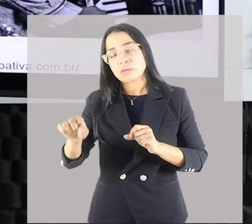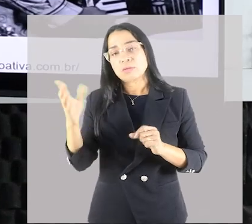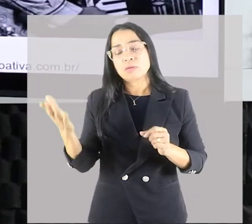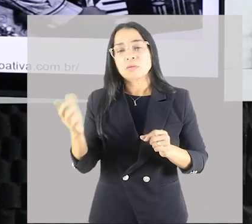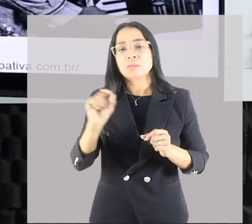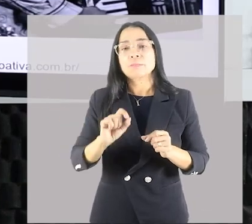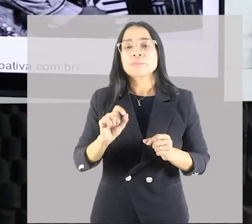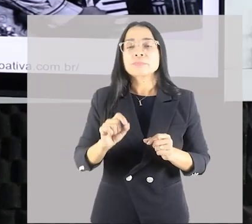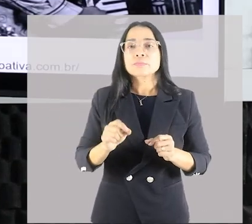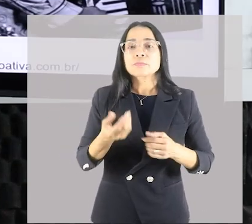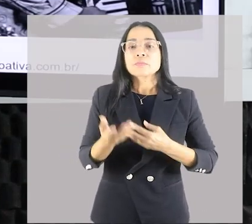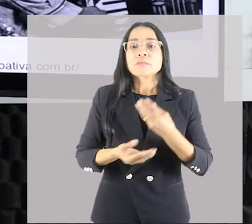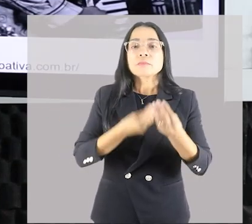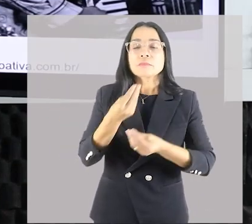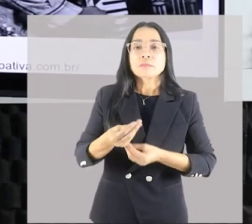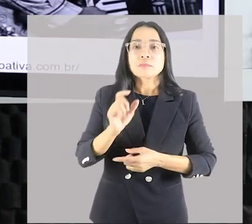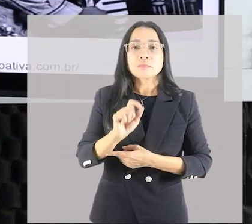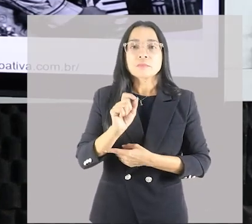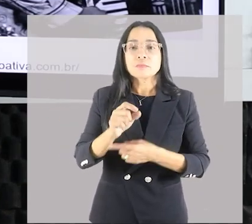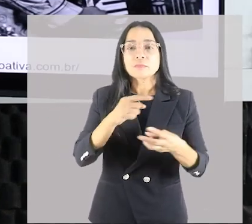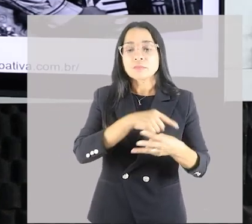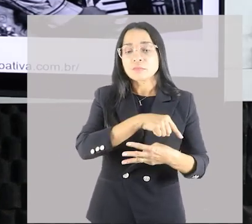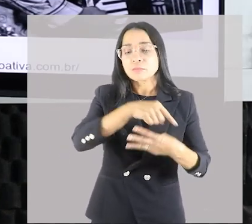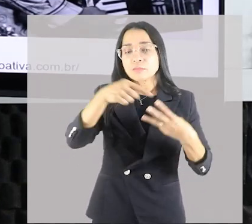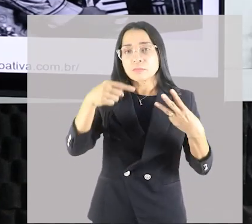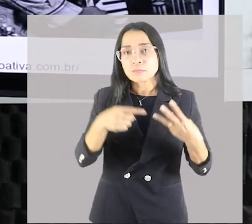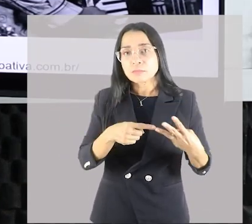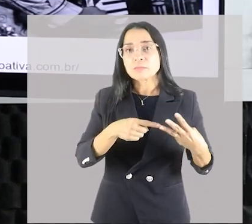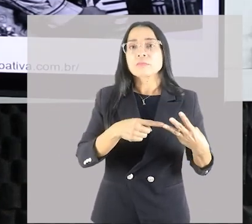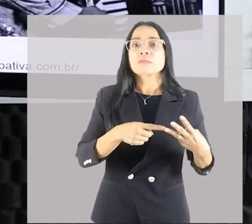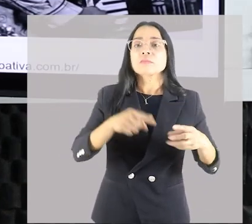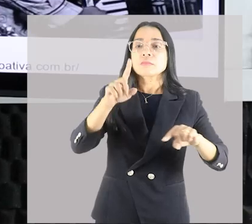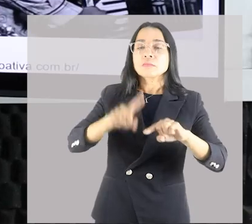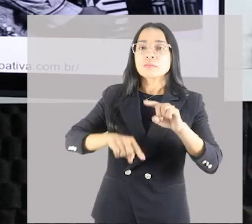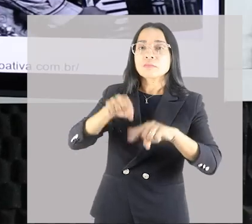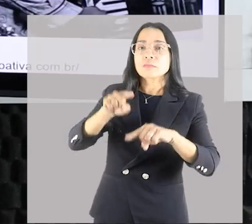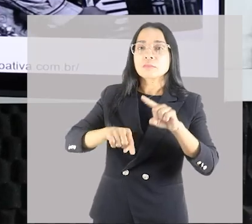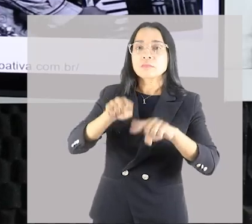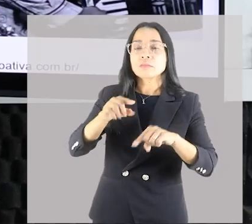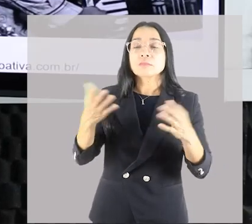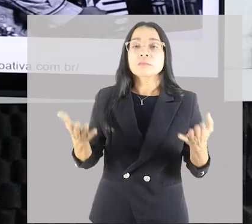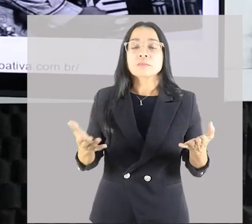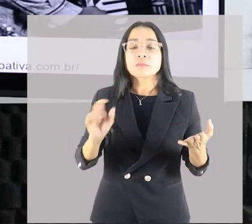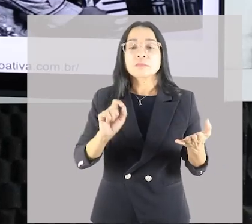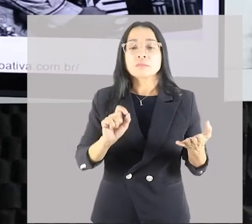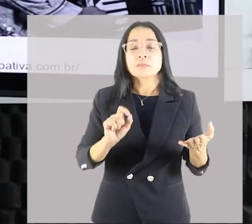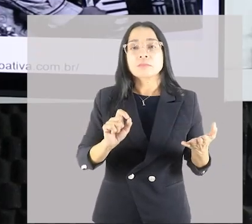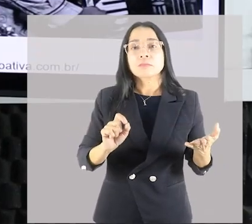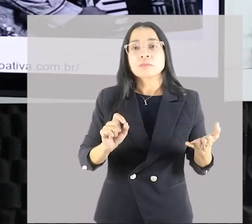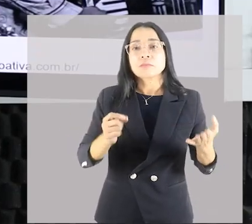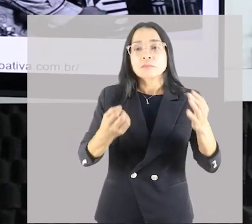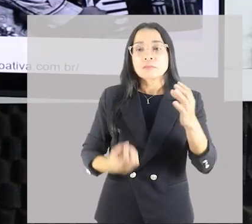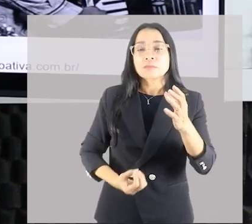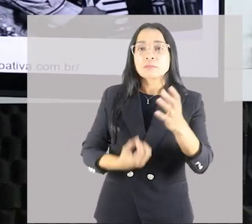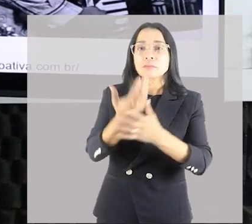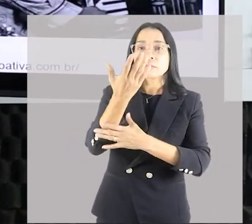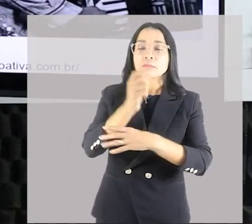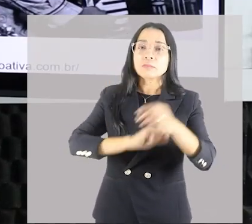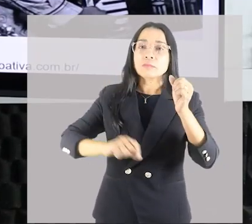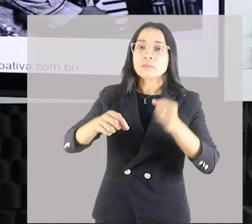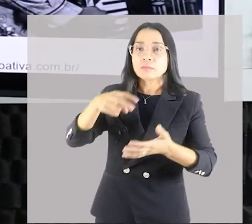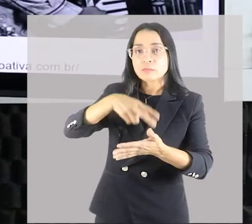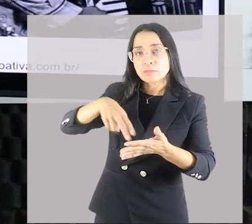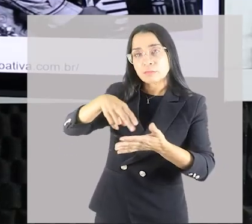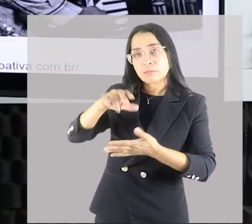Então, através desses 3 instrumentos, através da levada desses 3 instrumentos é que nasce a dança do